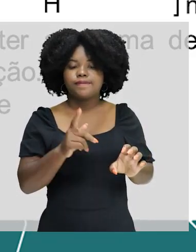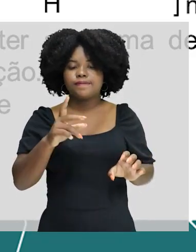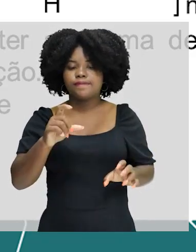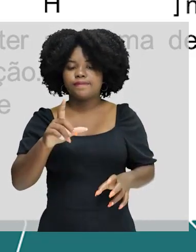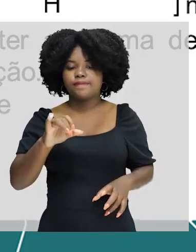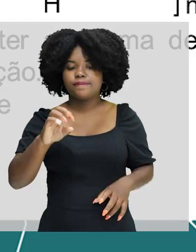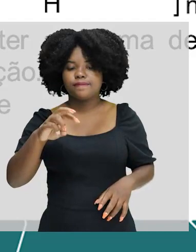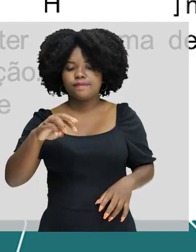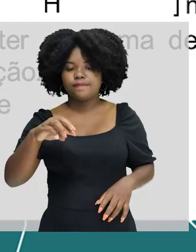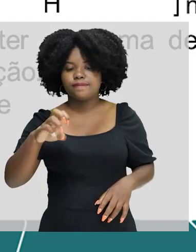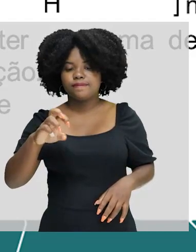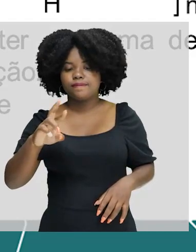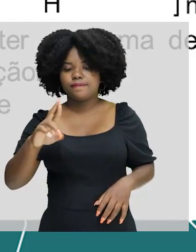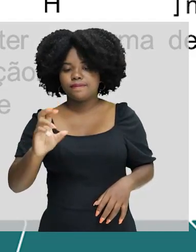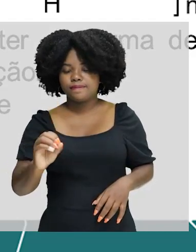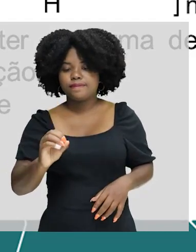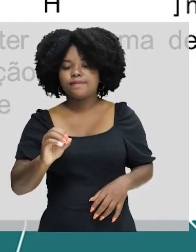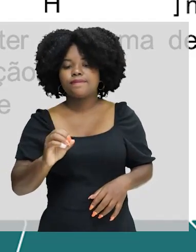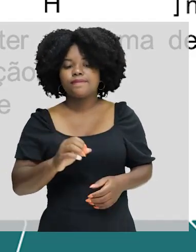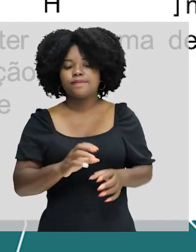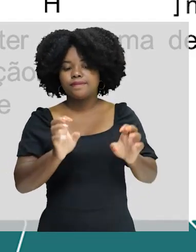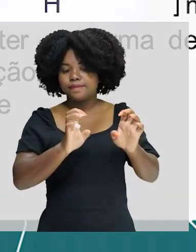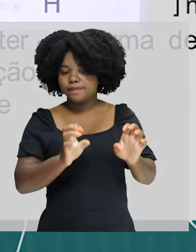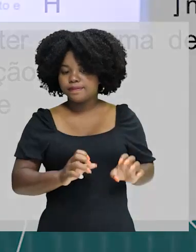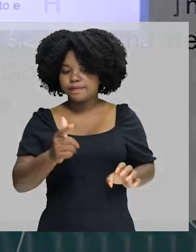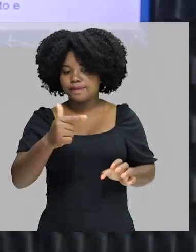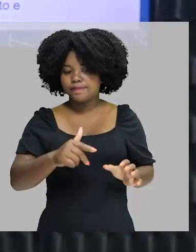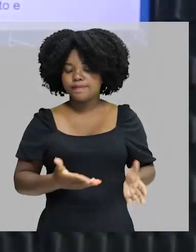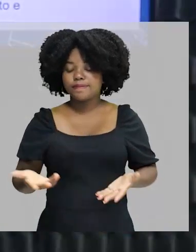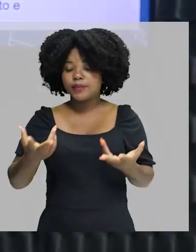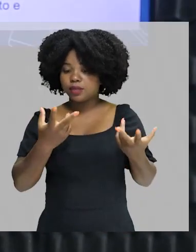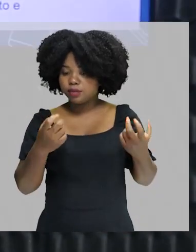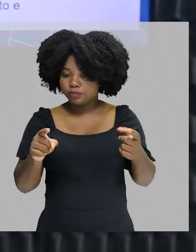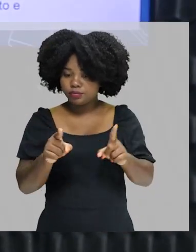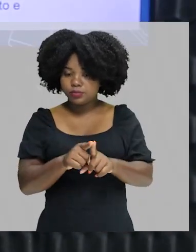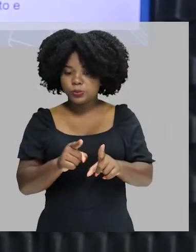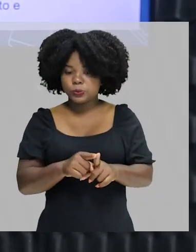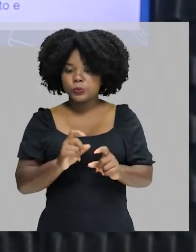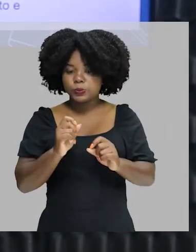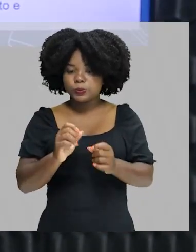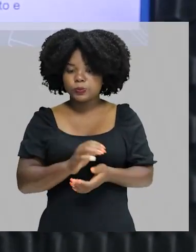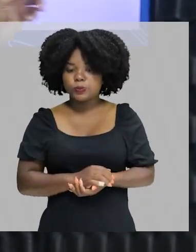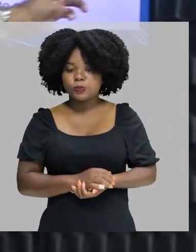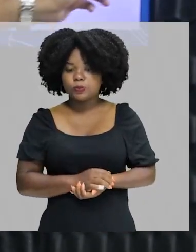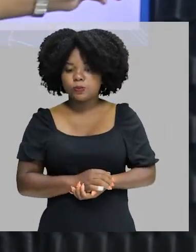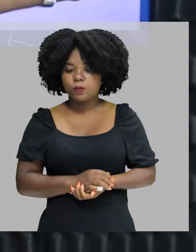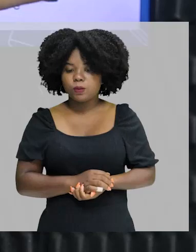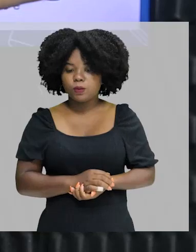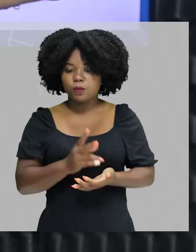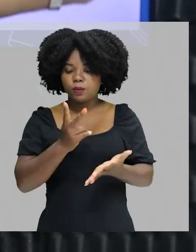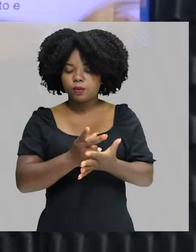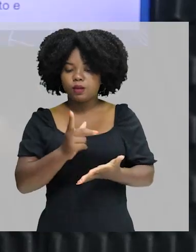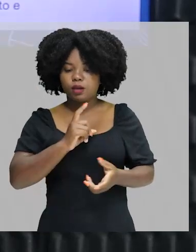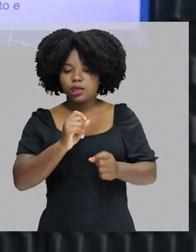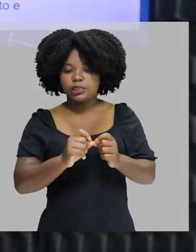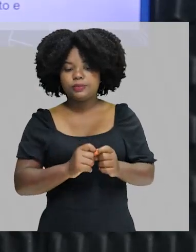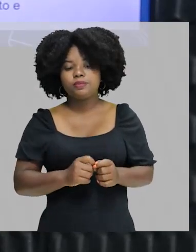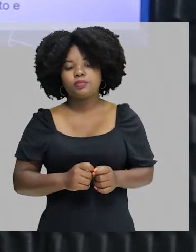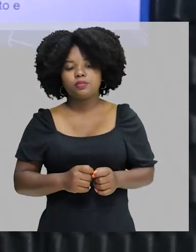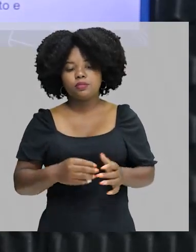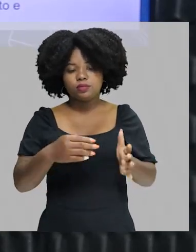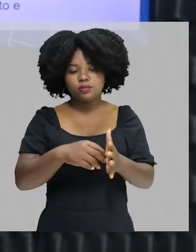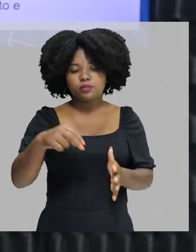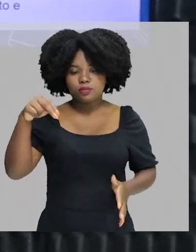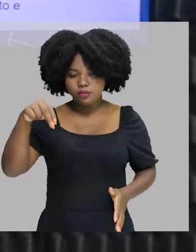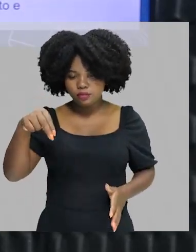desse polímero, né, da poliuretana, certo? E observe que toda vez que a gente tiver, olha só, essa terminação N,